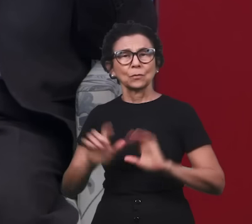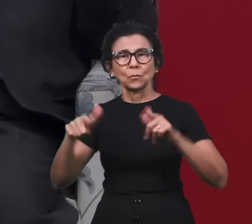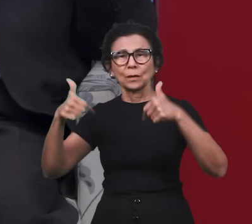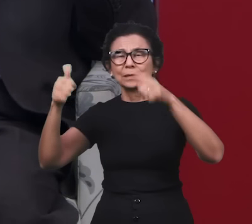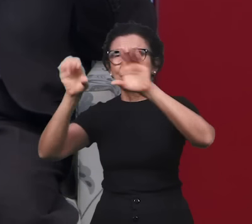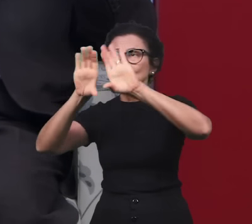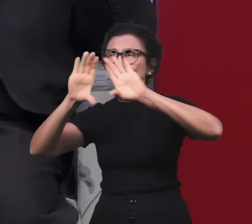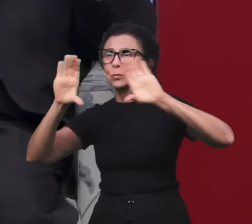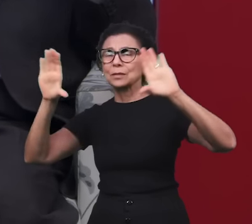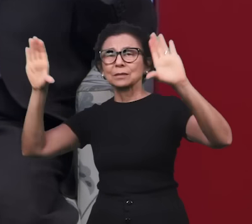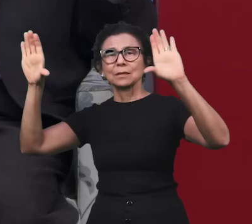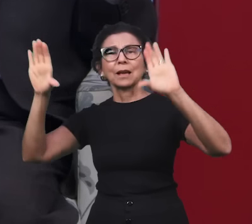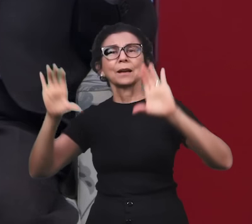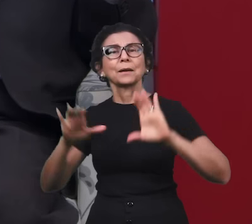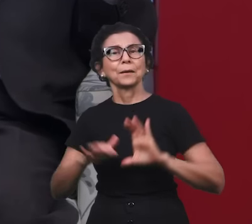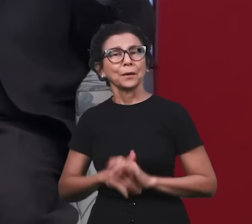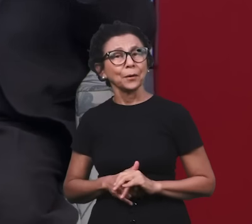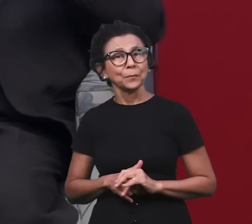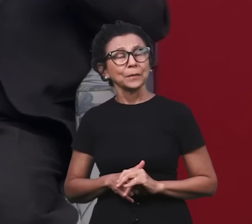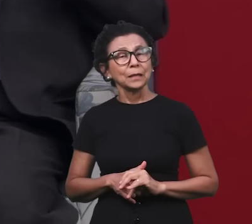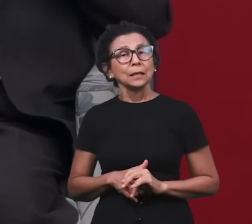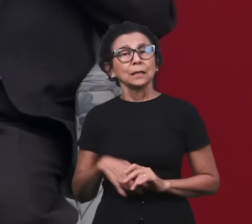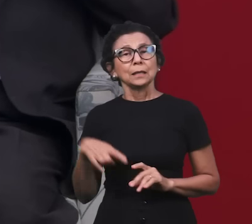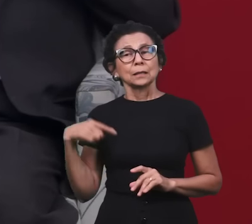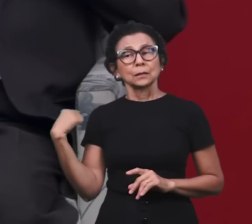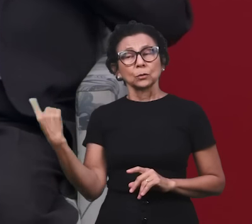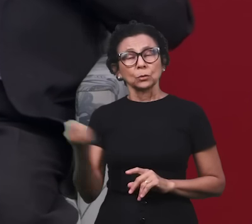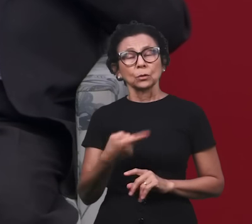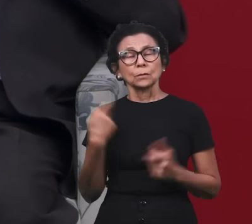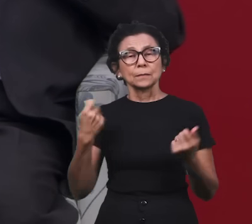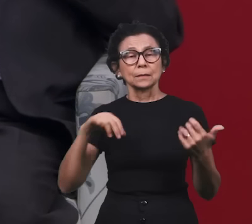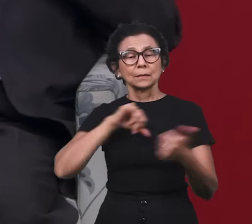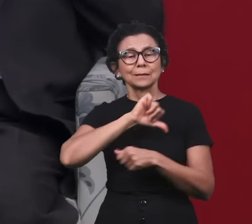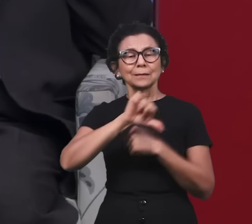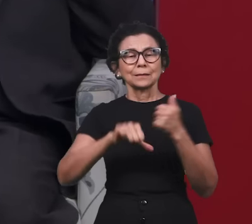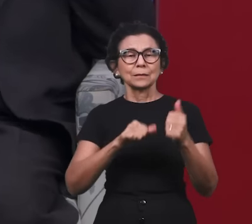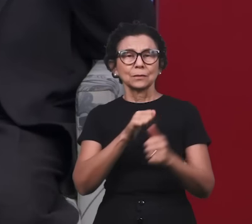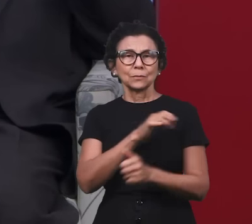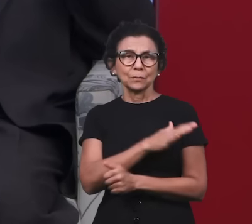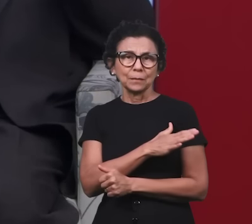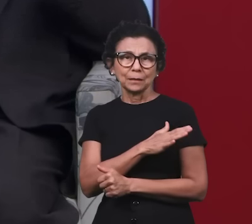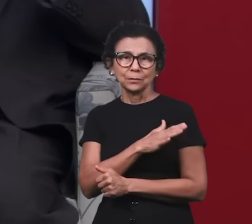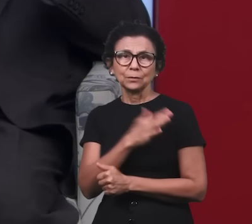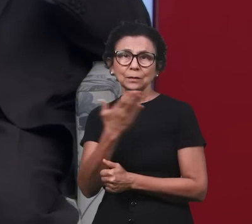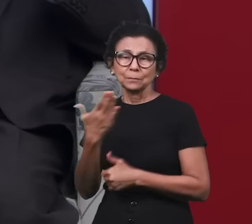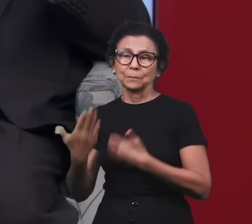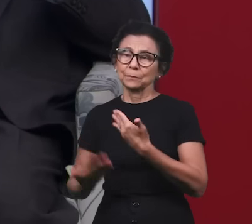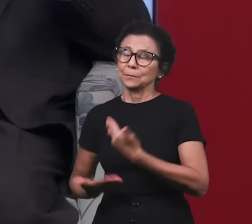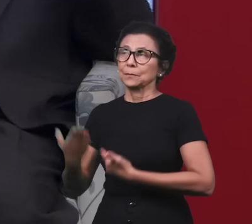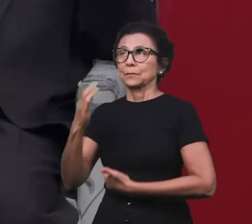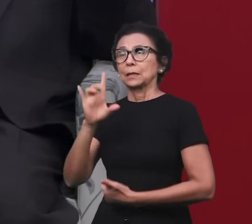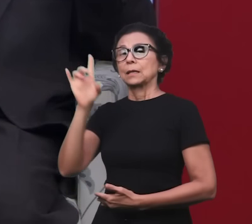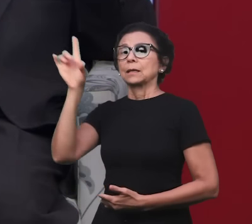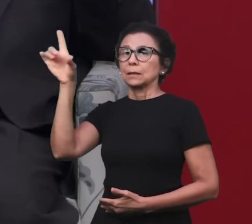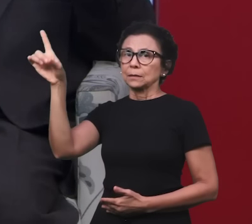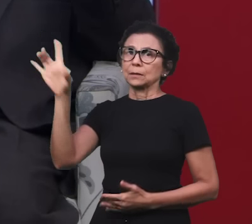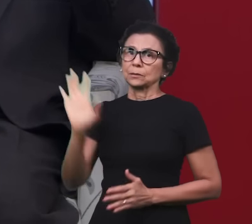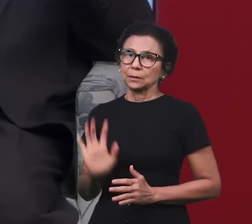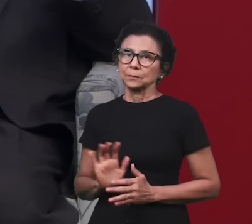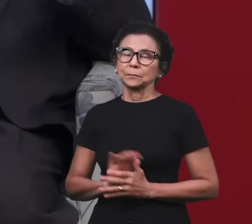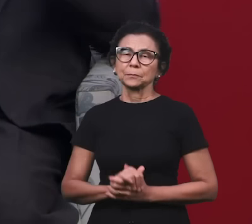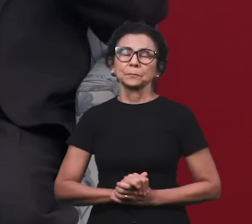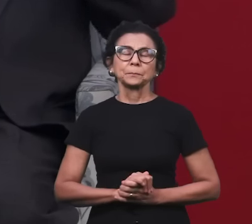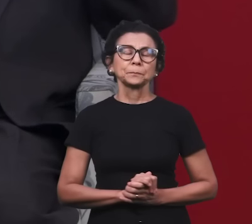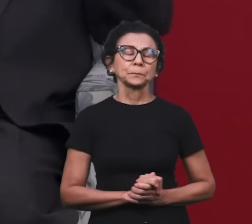nós somos transformados para servir o nosso Deus com a sua palavra escrita no nosso coração. Não andamos mais pela lei do Velho